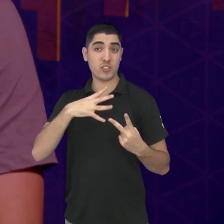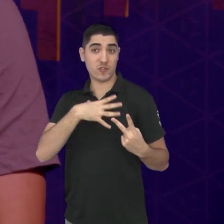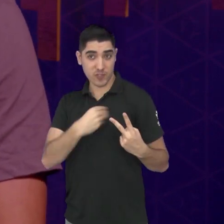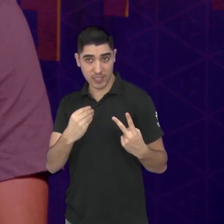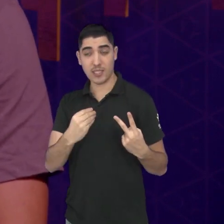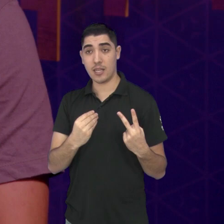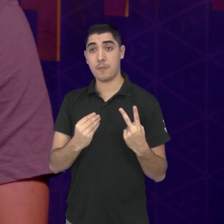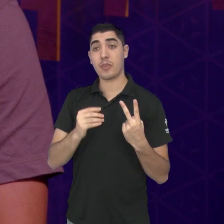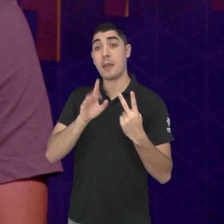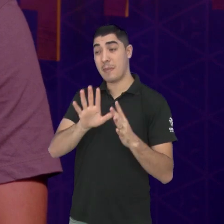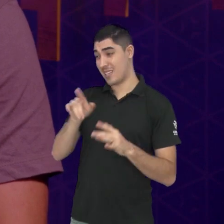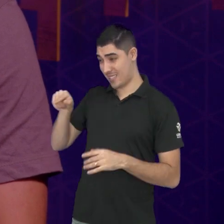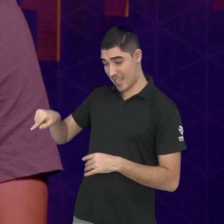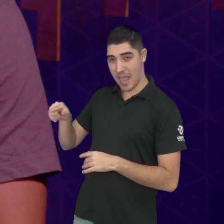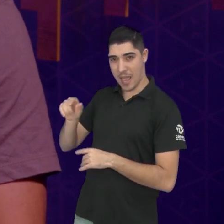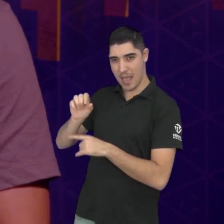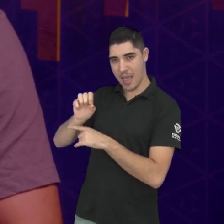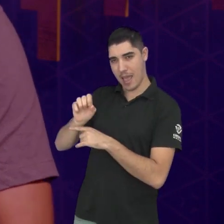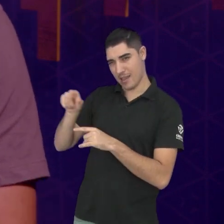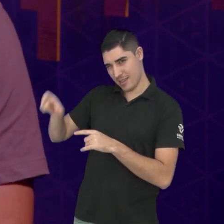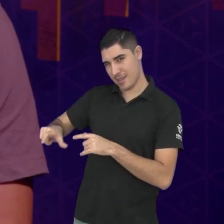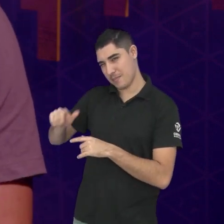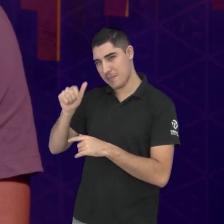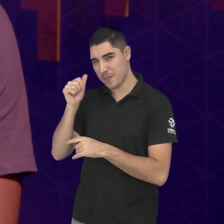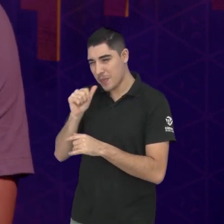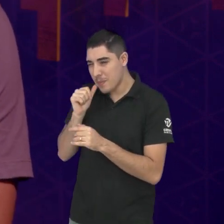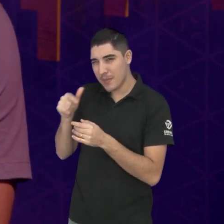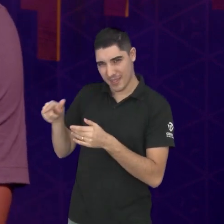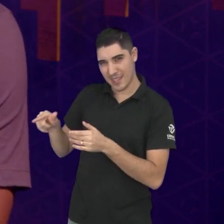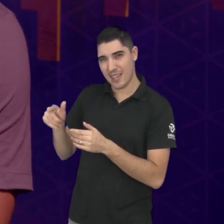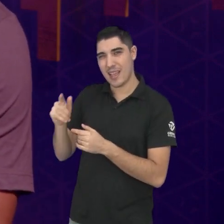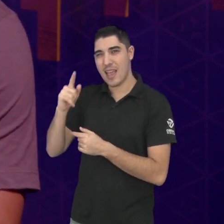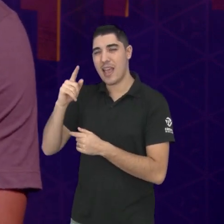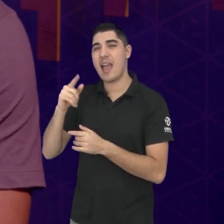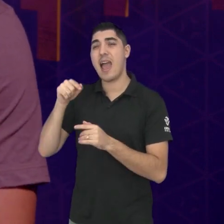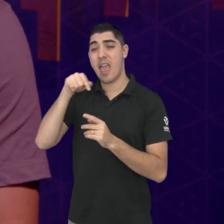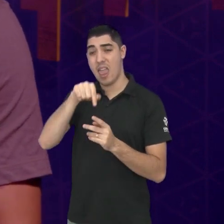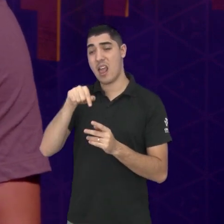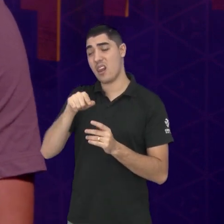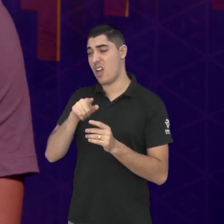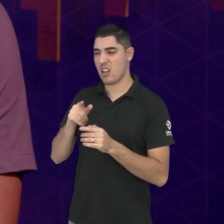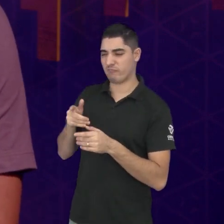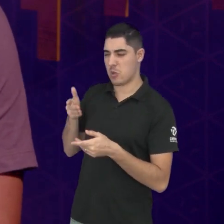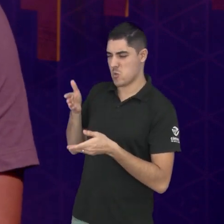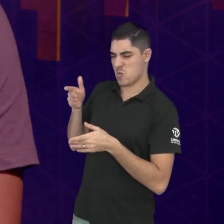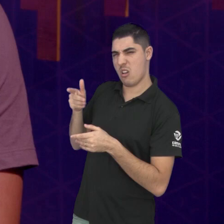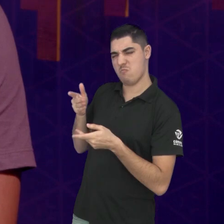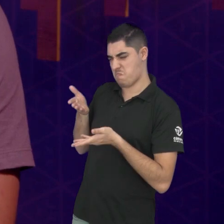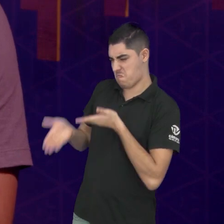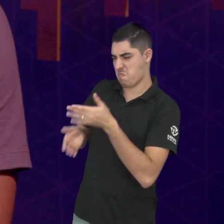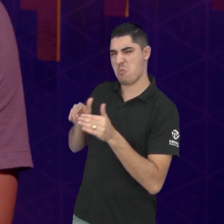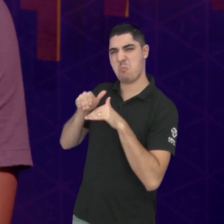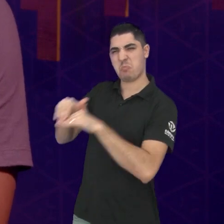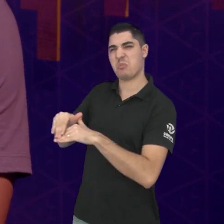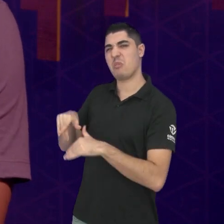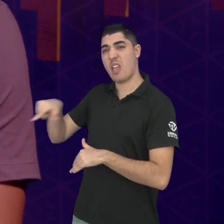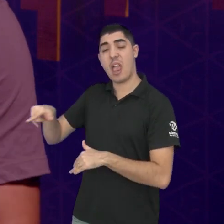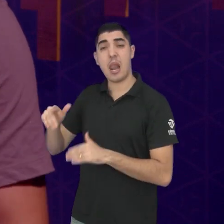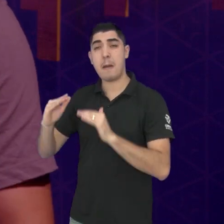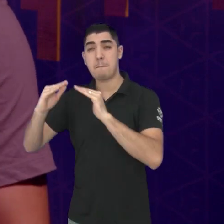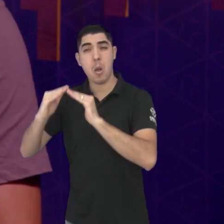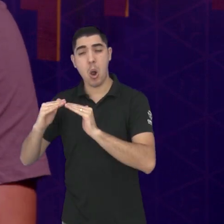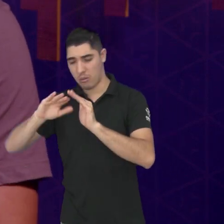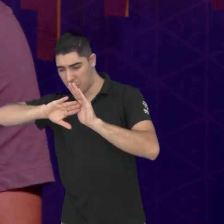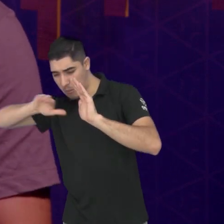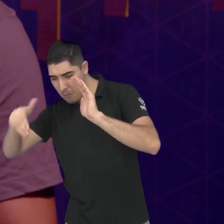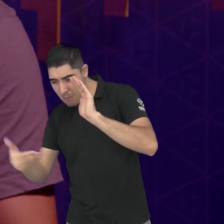tem nenhuma perspectiva para sair daquilo. Ela, tipo, mora no porão, ela não tem roupa, as roupas